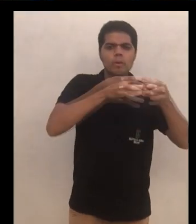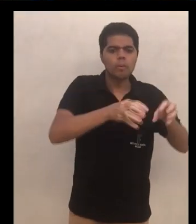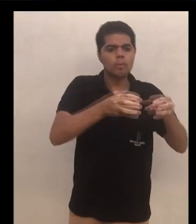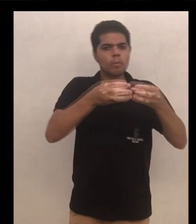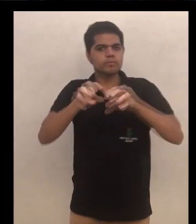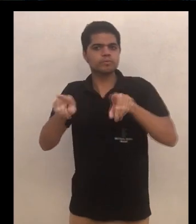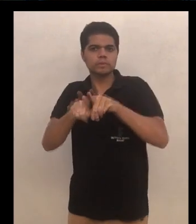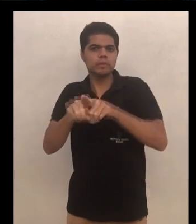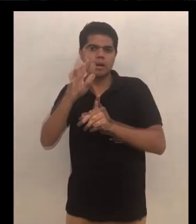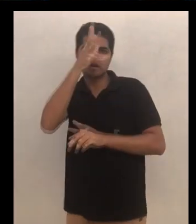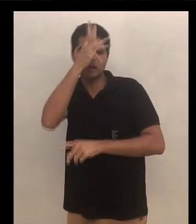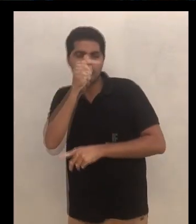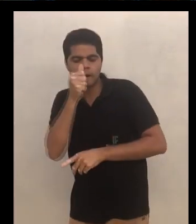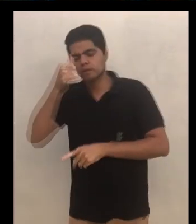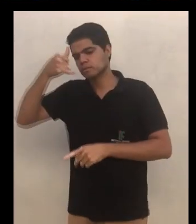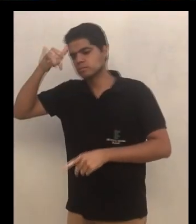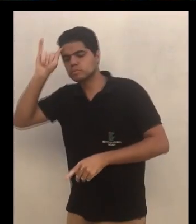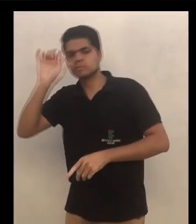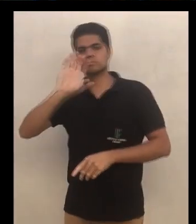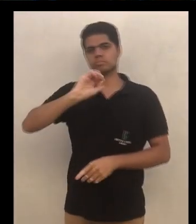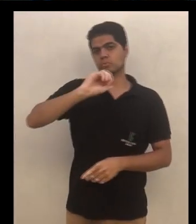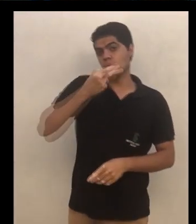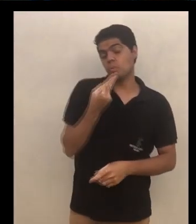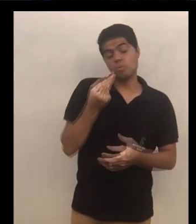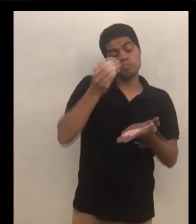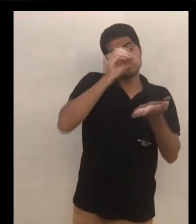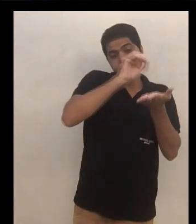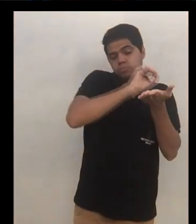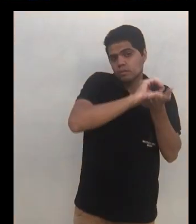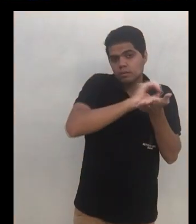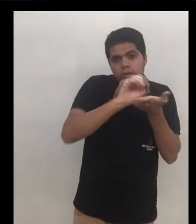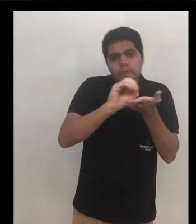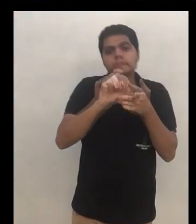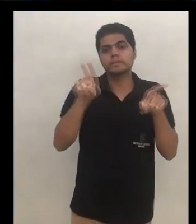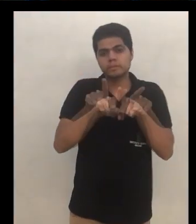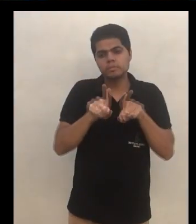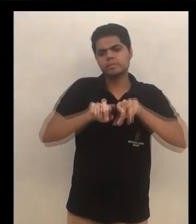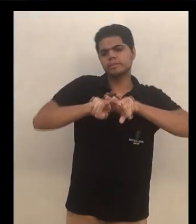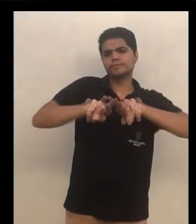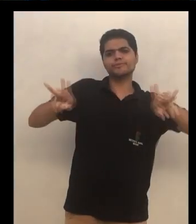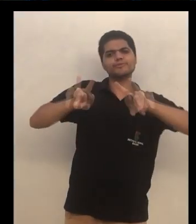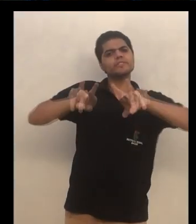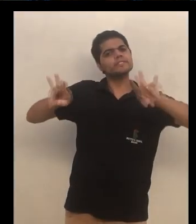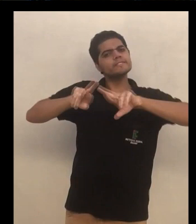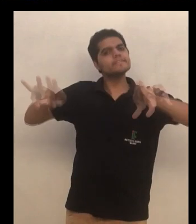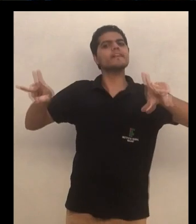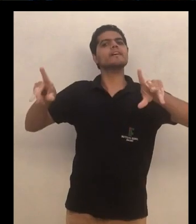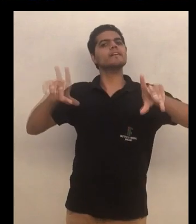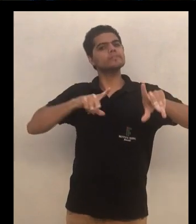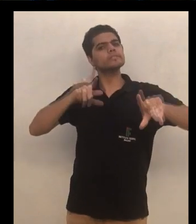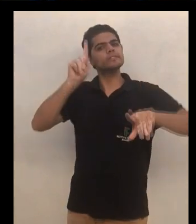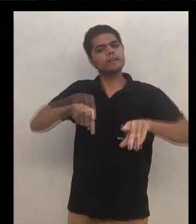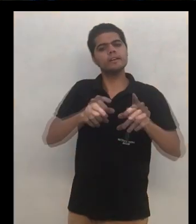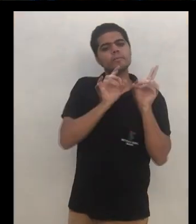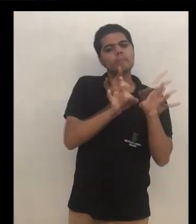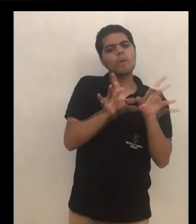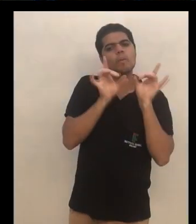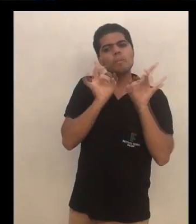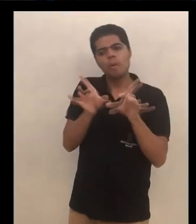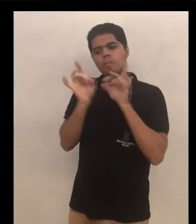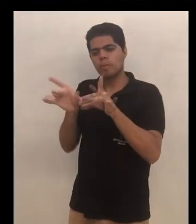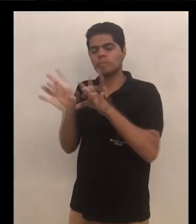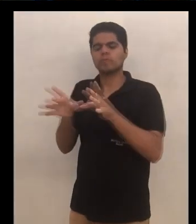ovo quanto o frango, ou caipira ou orgânico. Mas é um mercado consumidor diferenciado. O mercado do